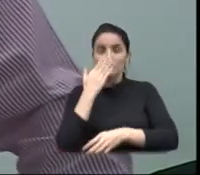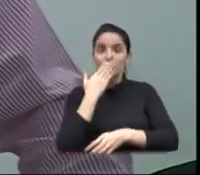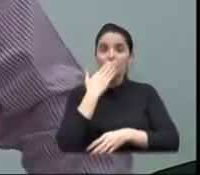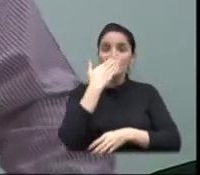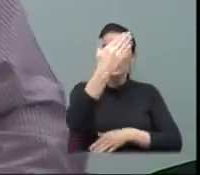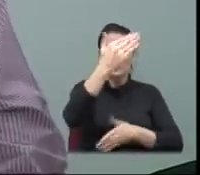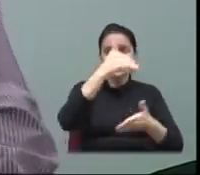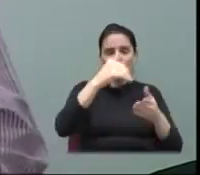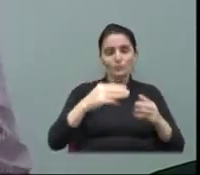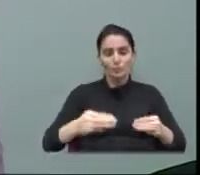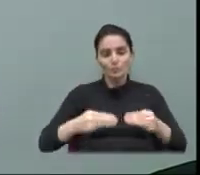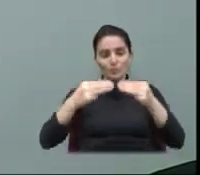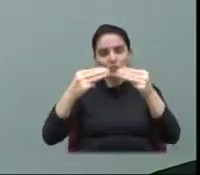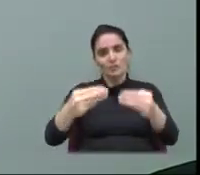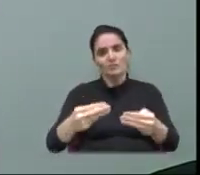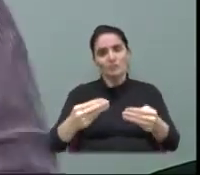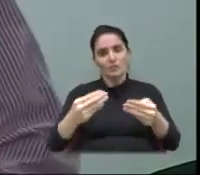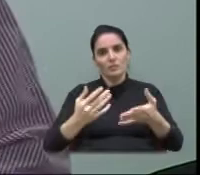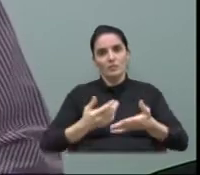para